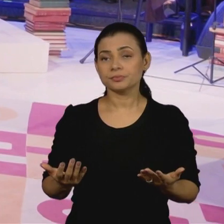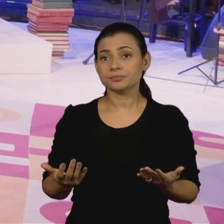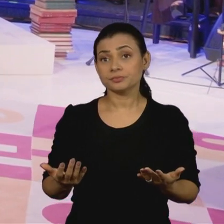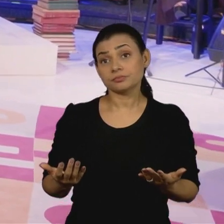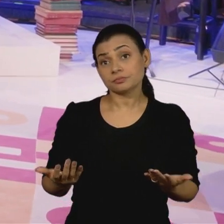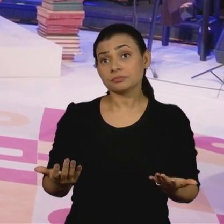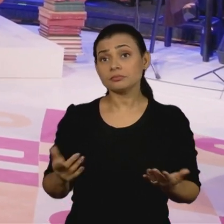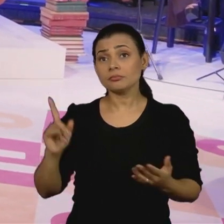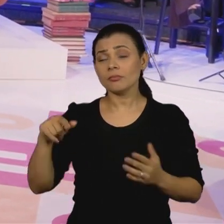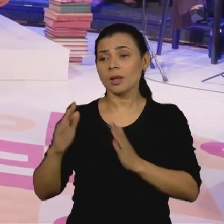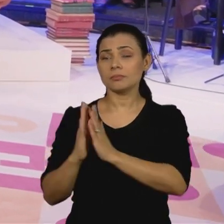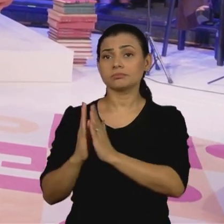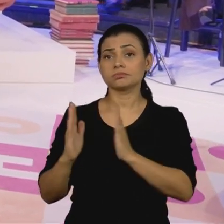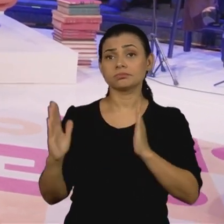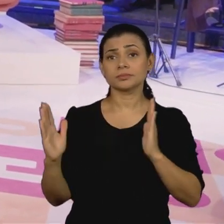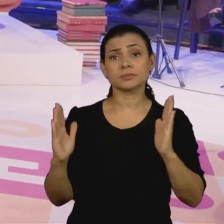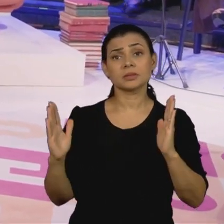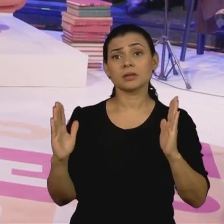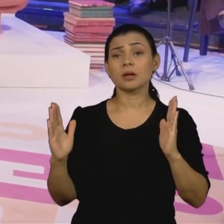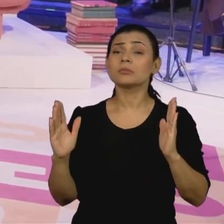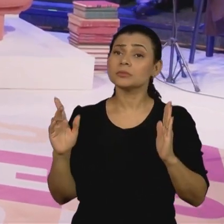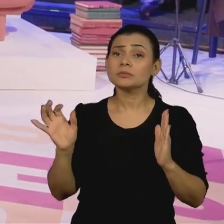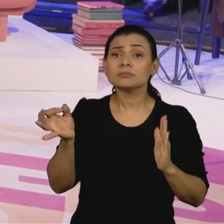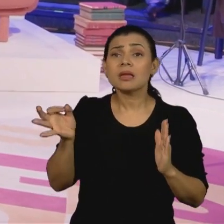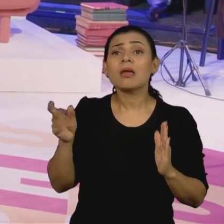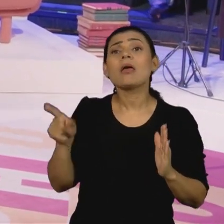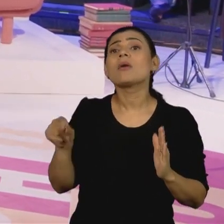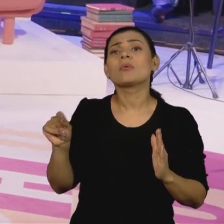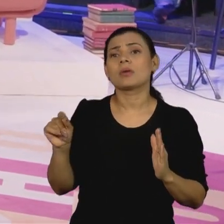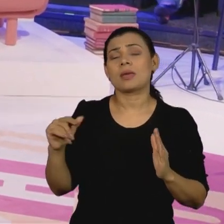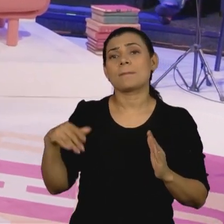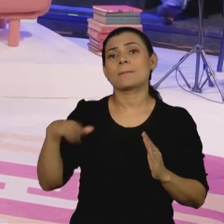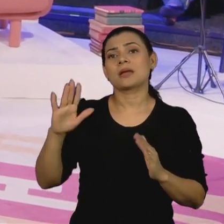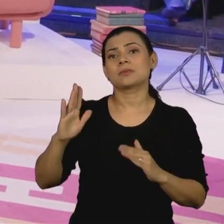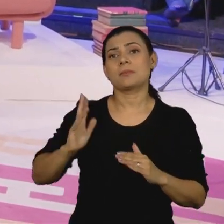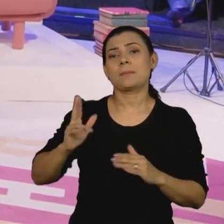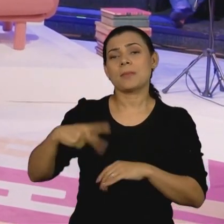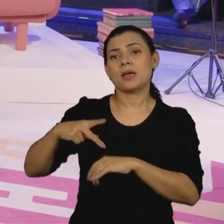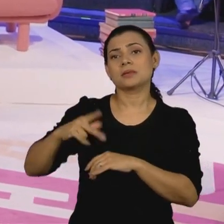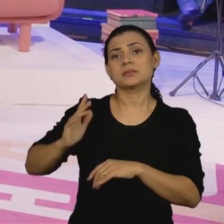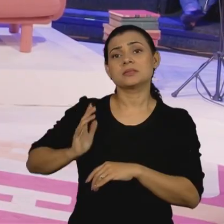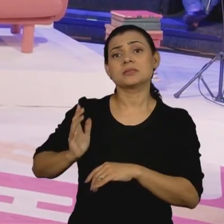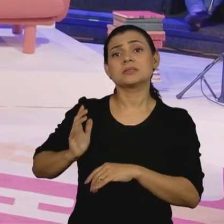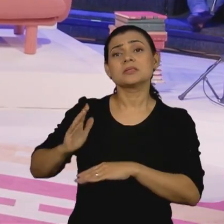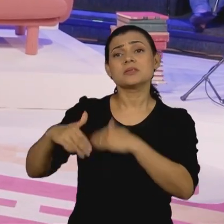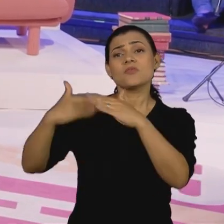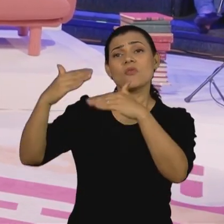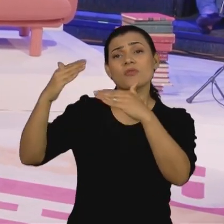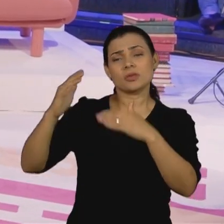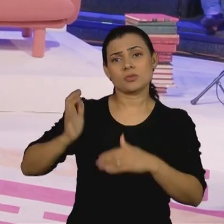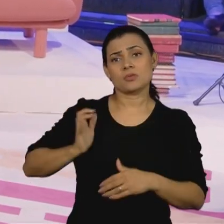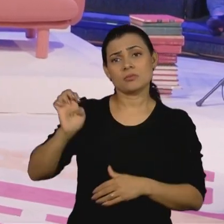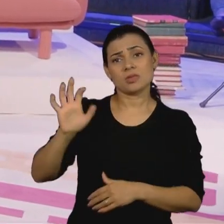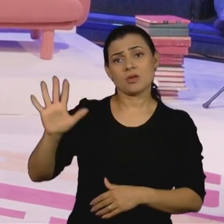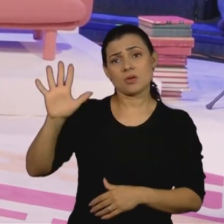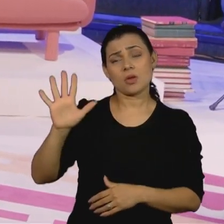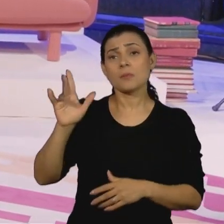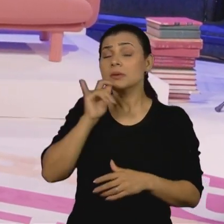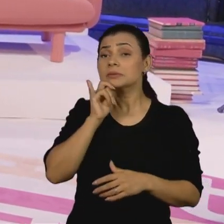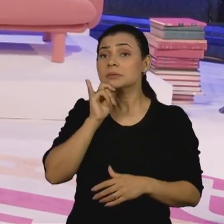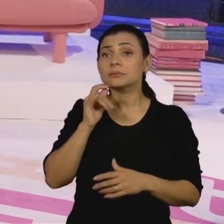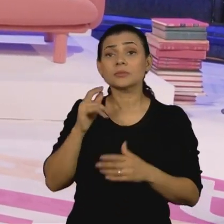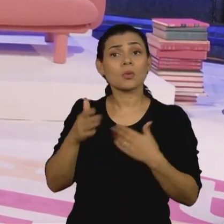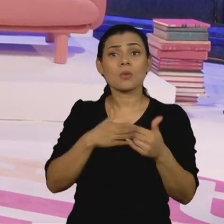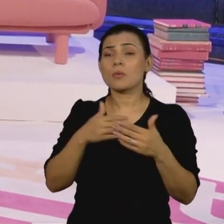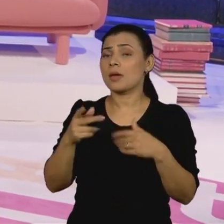que é um tempo médio compatível com os países mais desenvolvidos da Europa, por exemplo, como é o tempo médio de